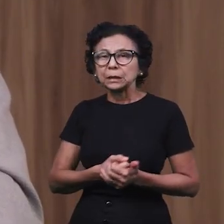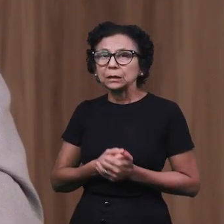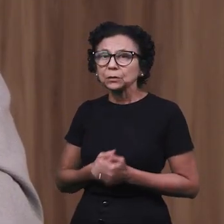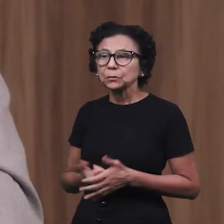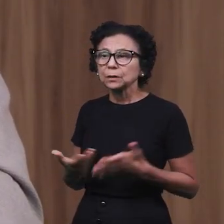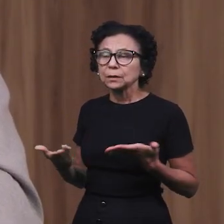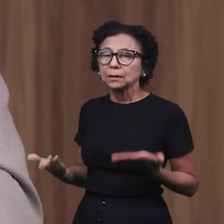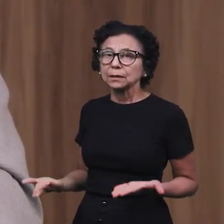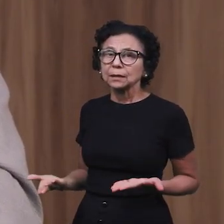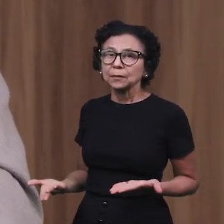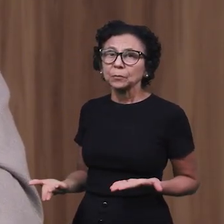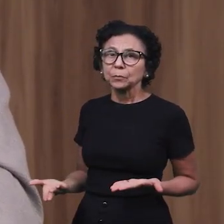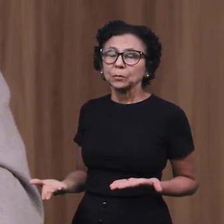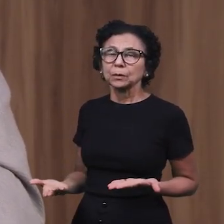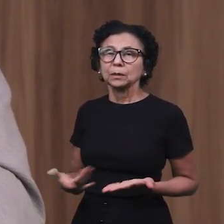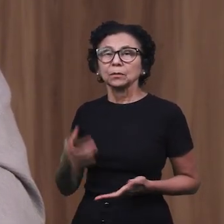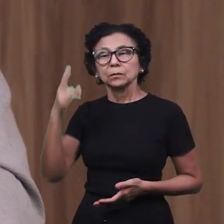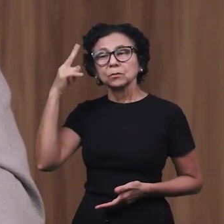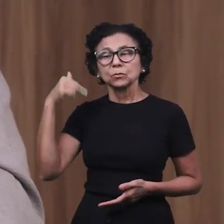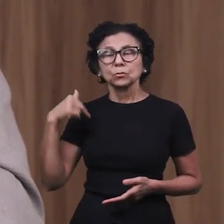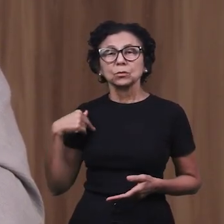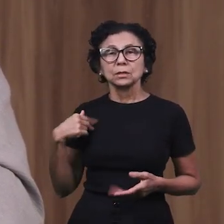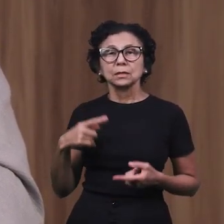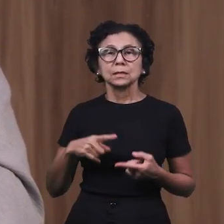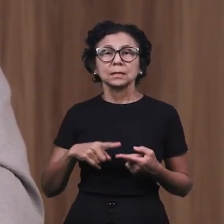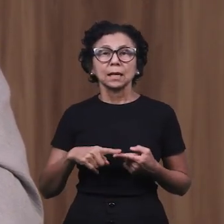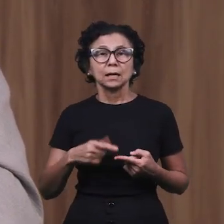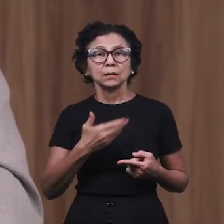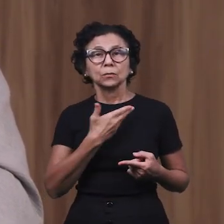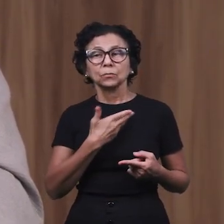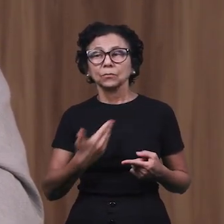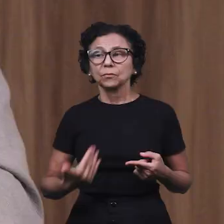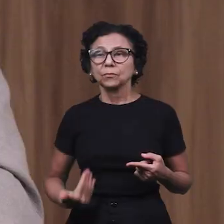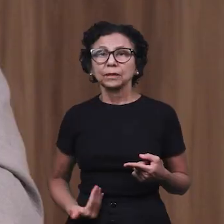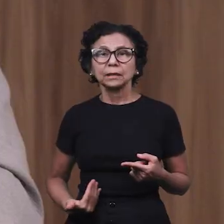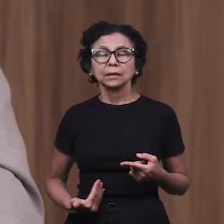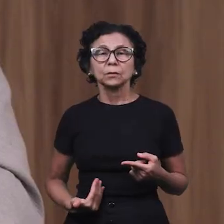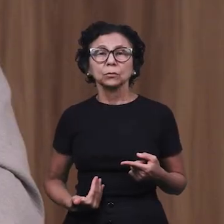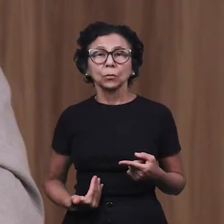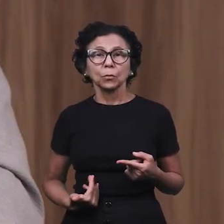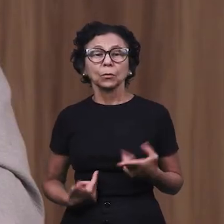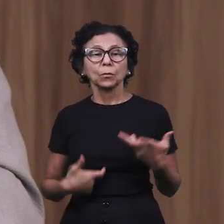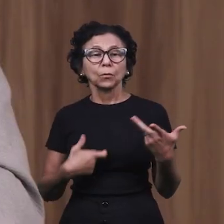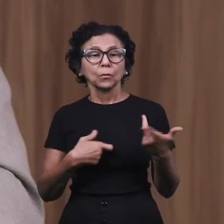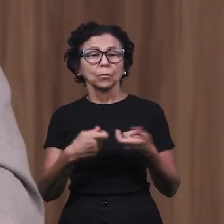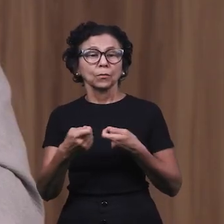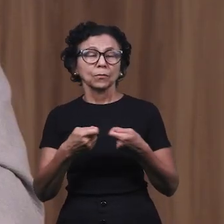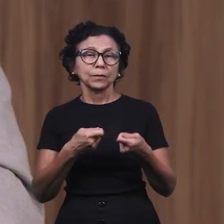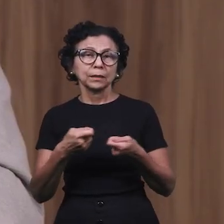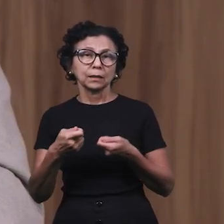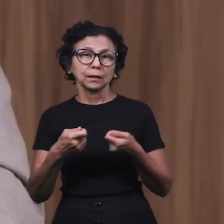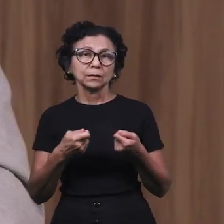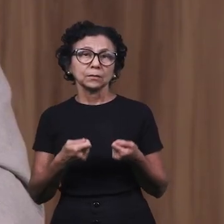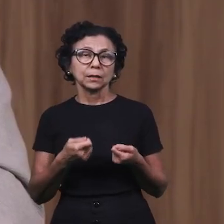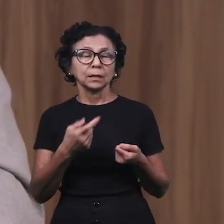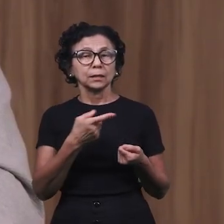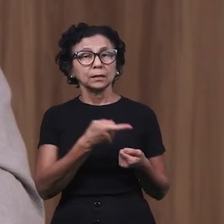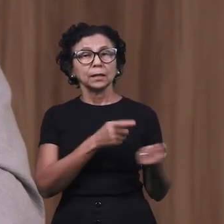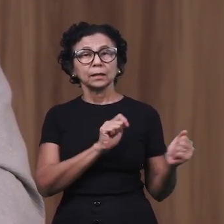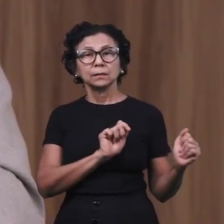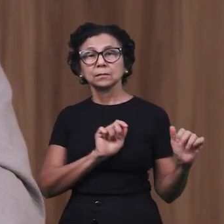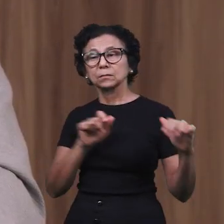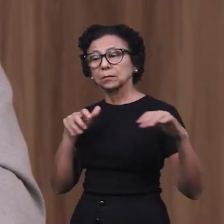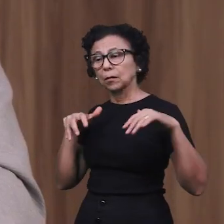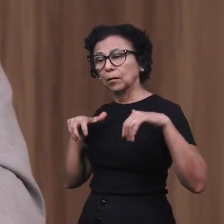senhor, governador, figura de rei ali, e os seus irmãos e a sua casa se dobrando diante